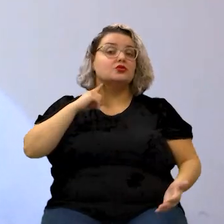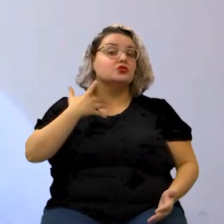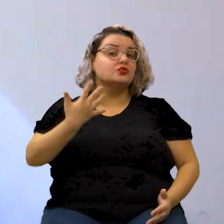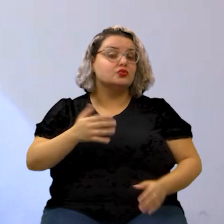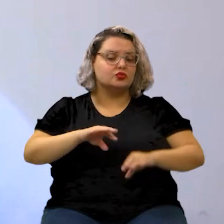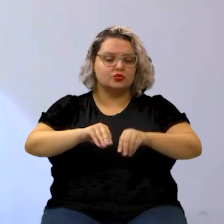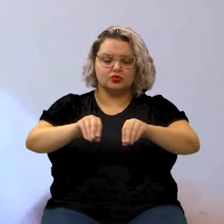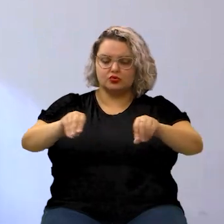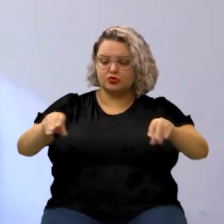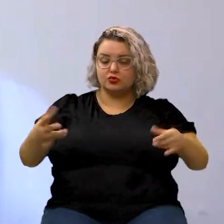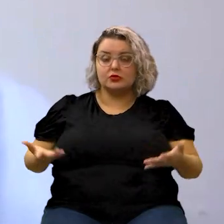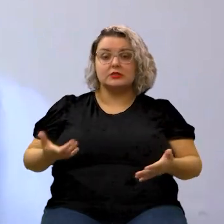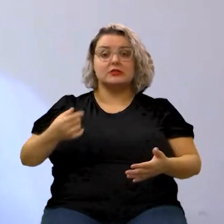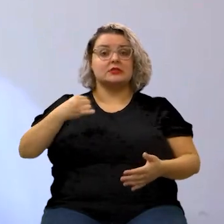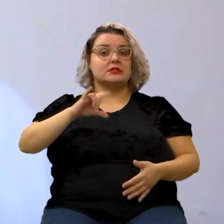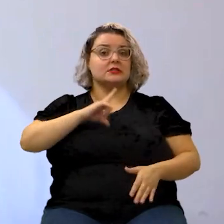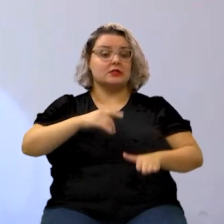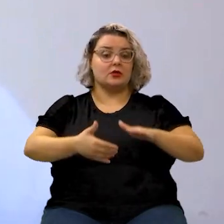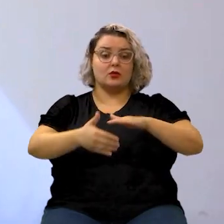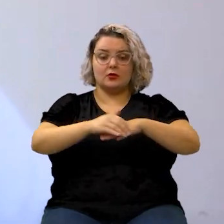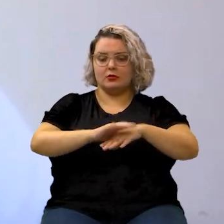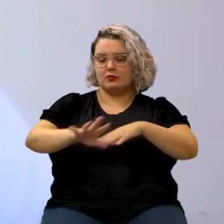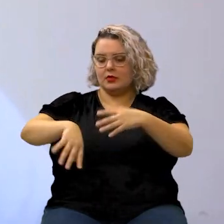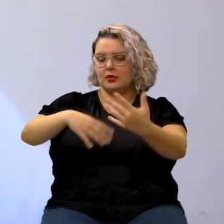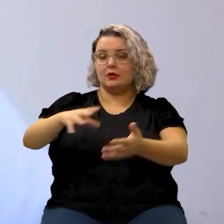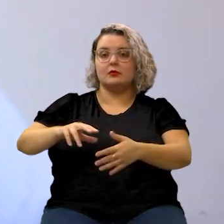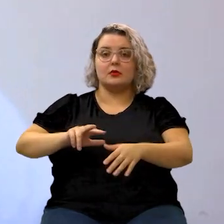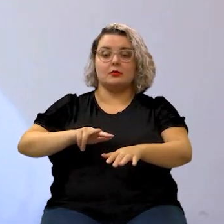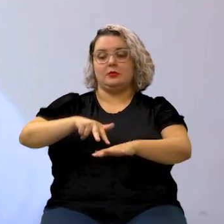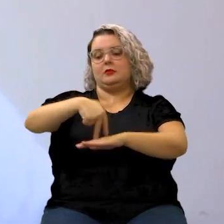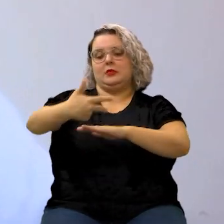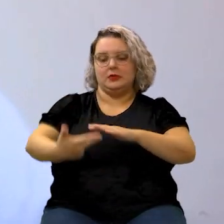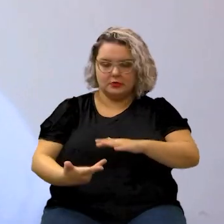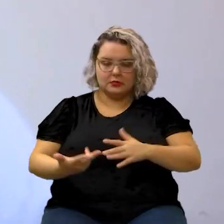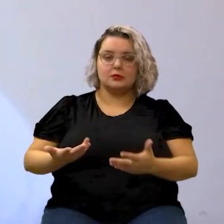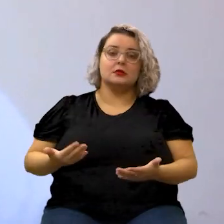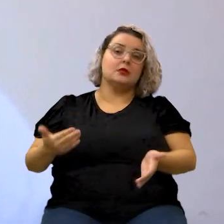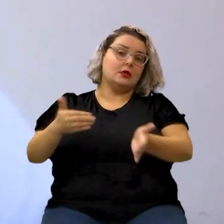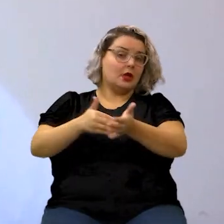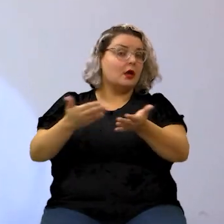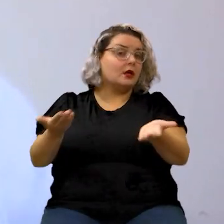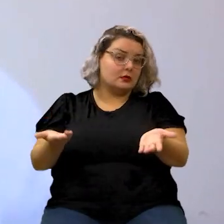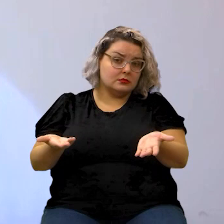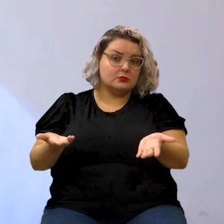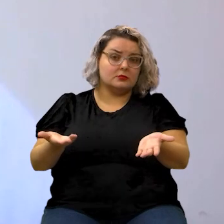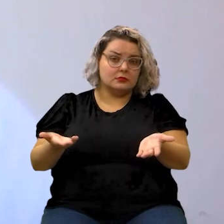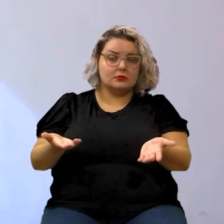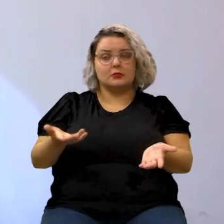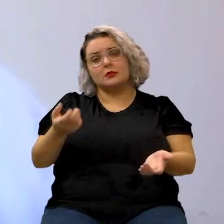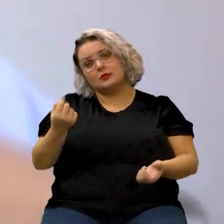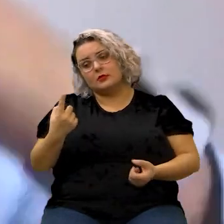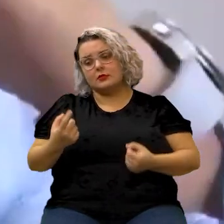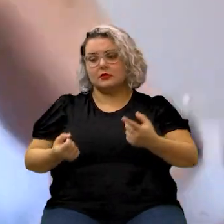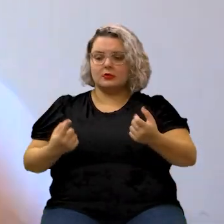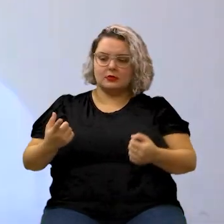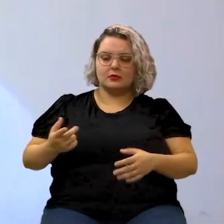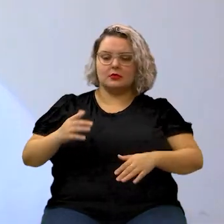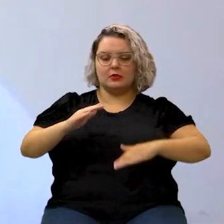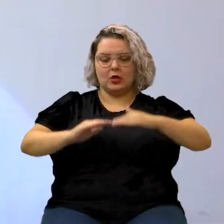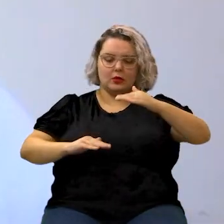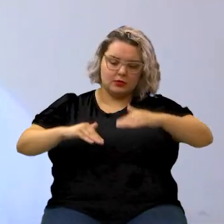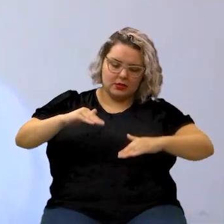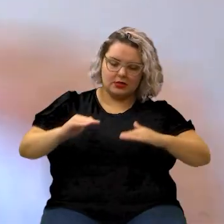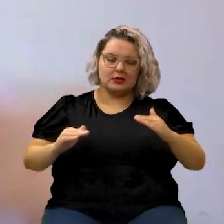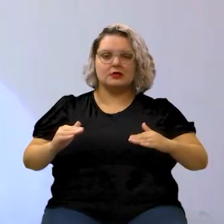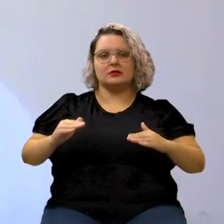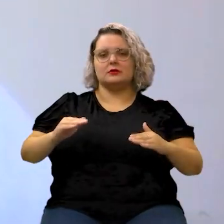parte do chão, se tem algum calçado de alguém que está lá jogado naquela parte. E até assim, é um solo que é desregulado, é